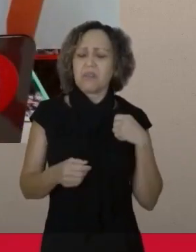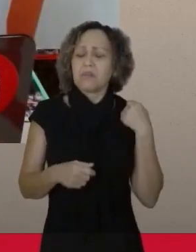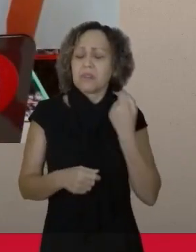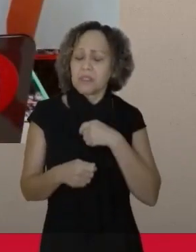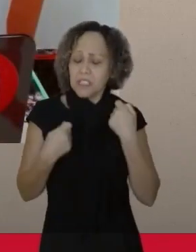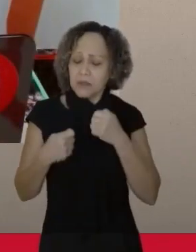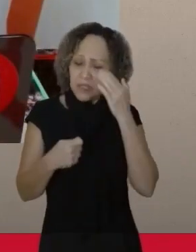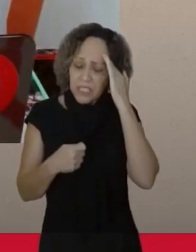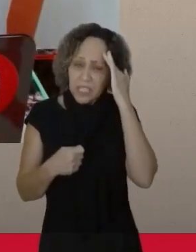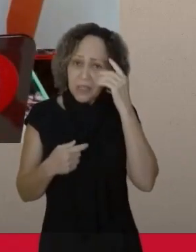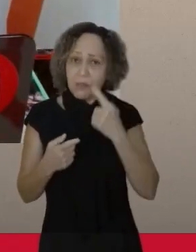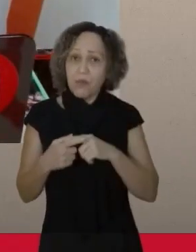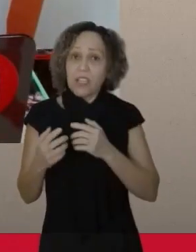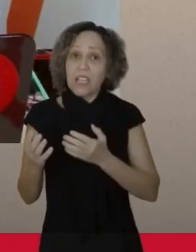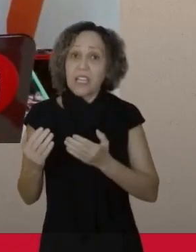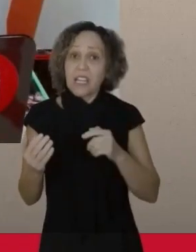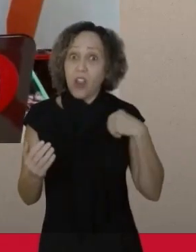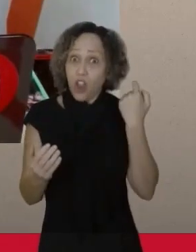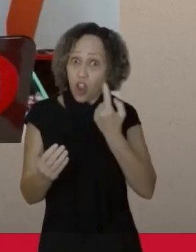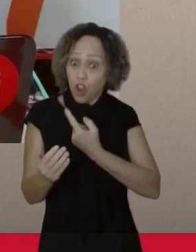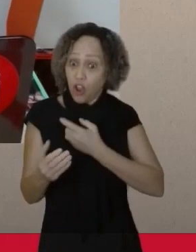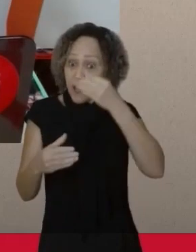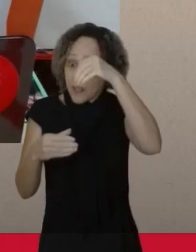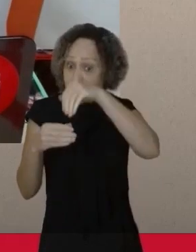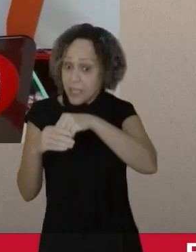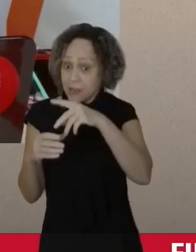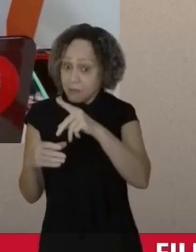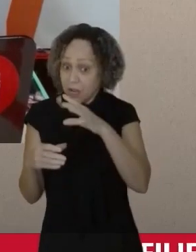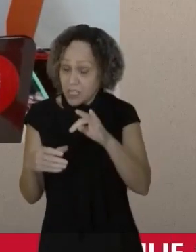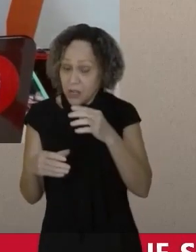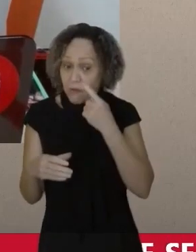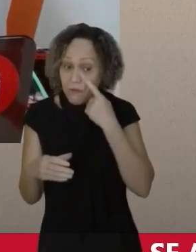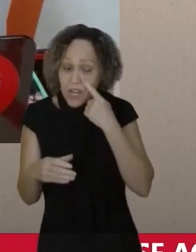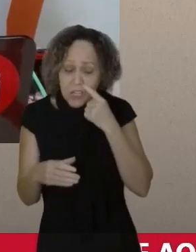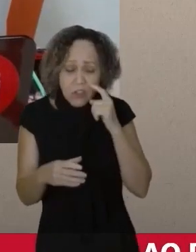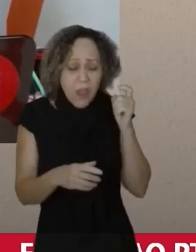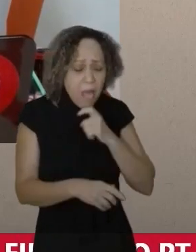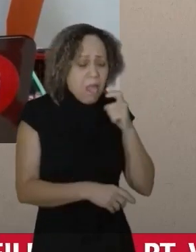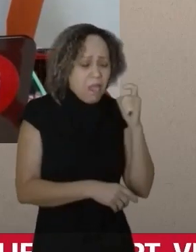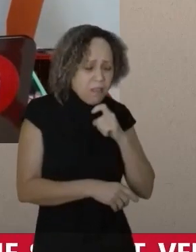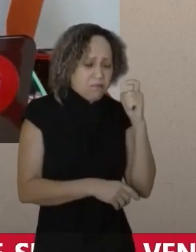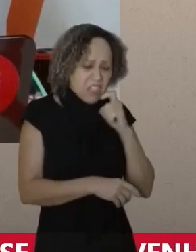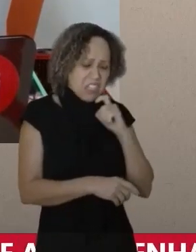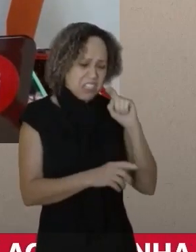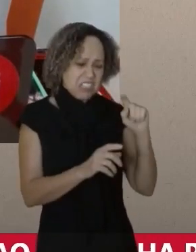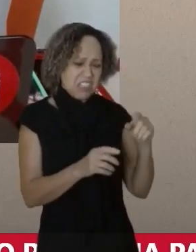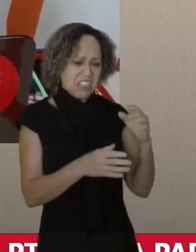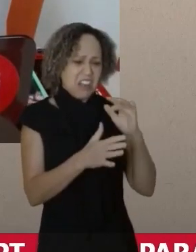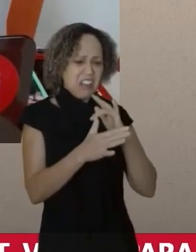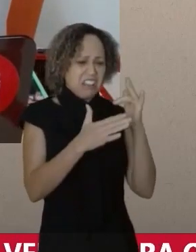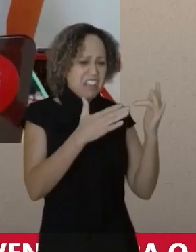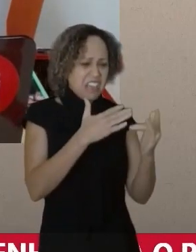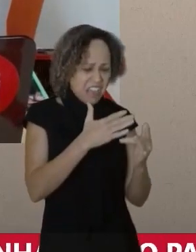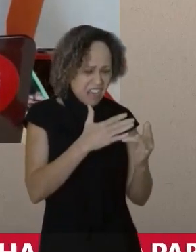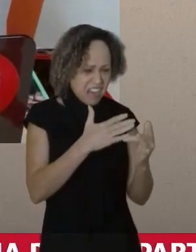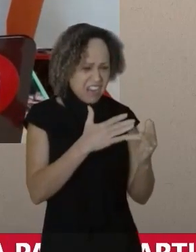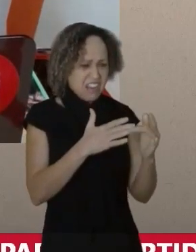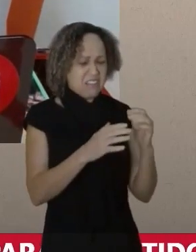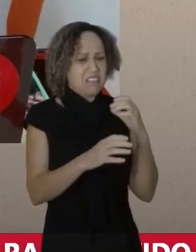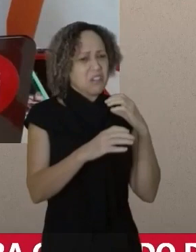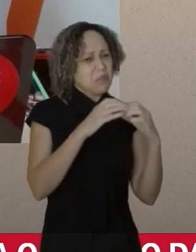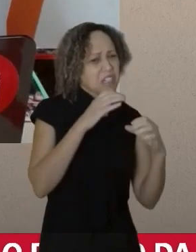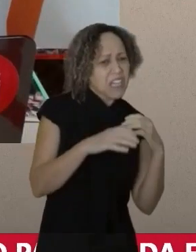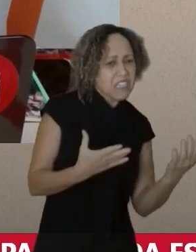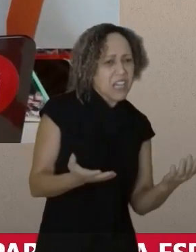partido. Por que é que nós, mesmo crescendo, vendo todas as mentiras sendo faladas nas redes de